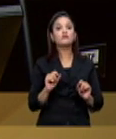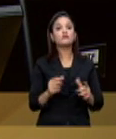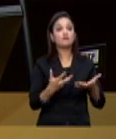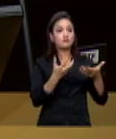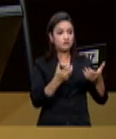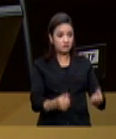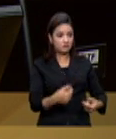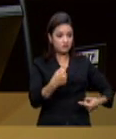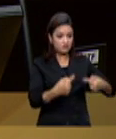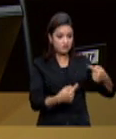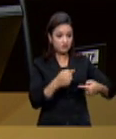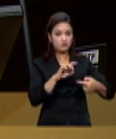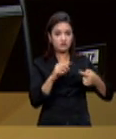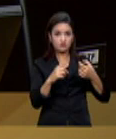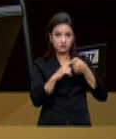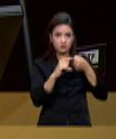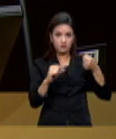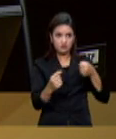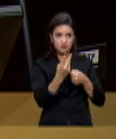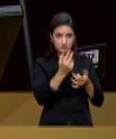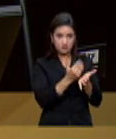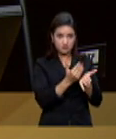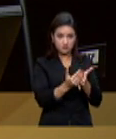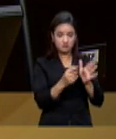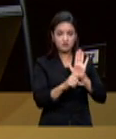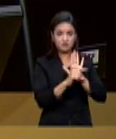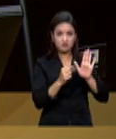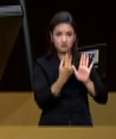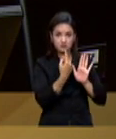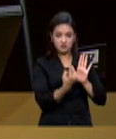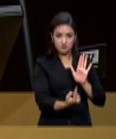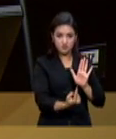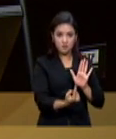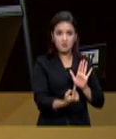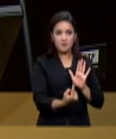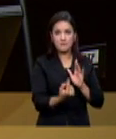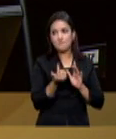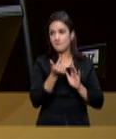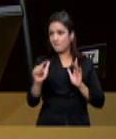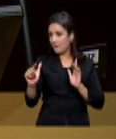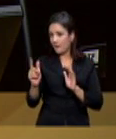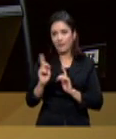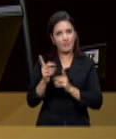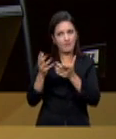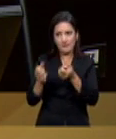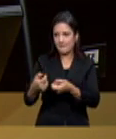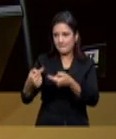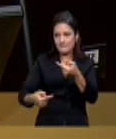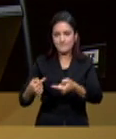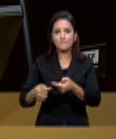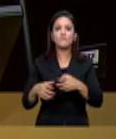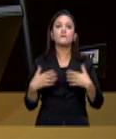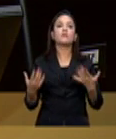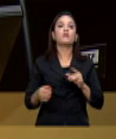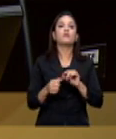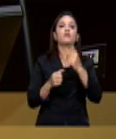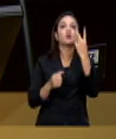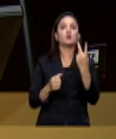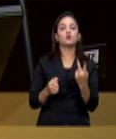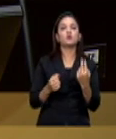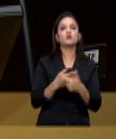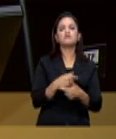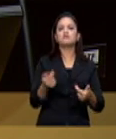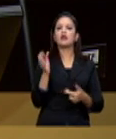no que se refere, portanto, a esta lei, 17.107, do Paraná, e faço duas observações